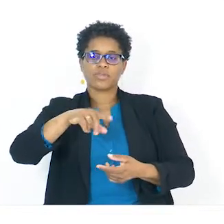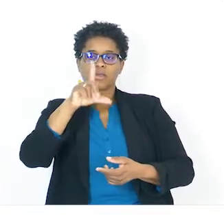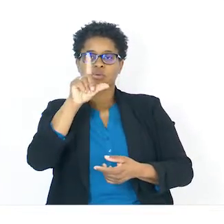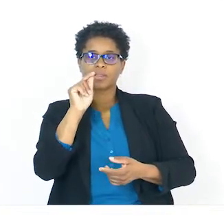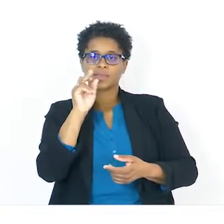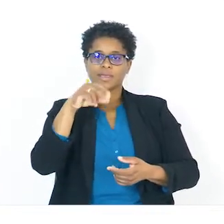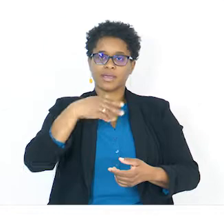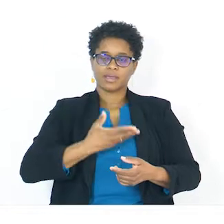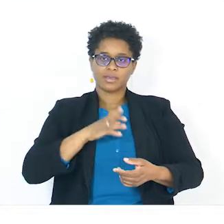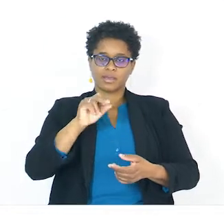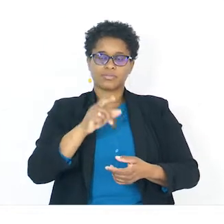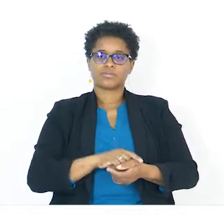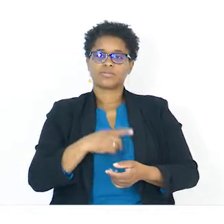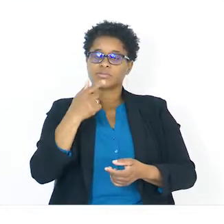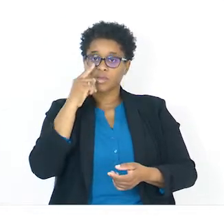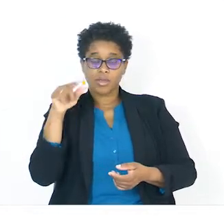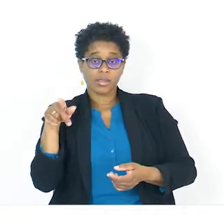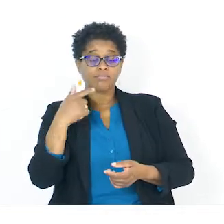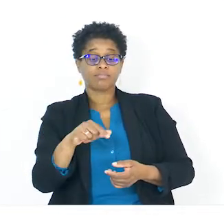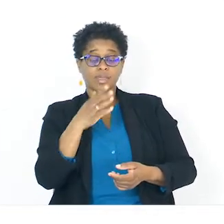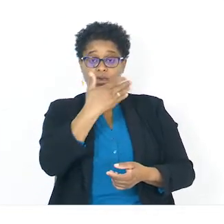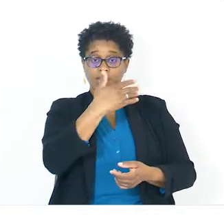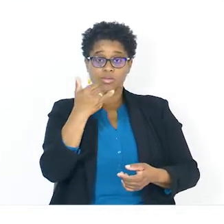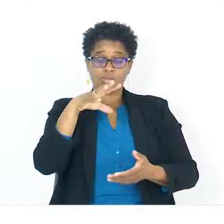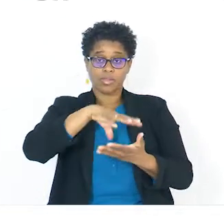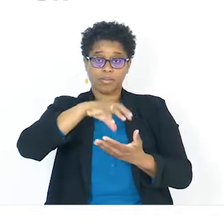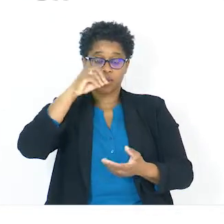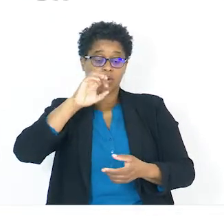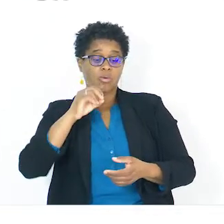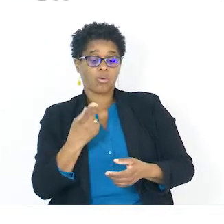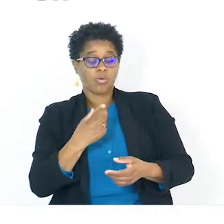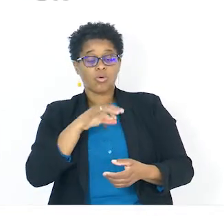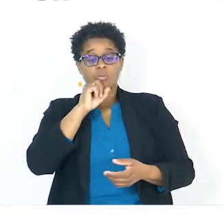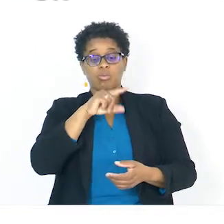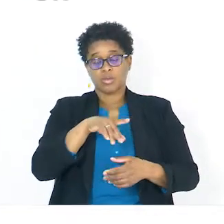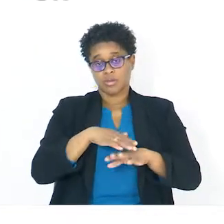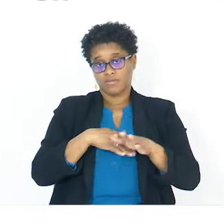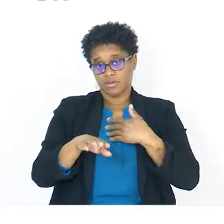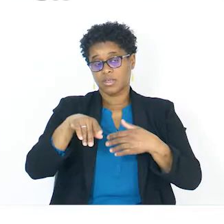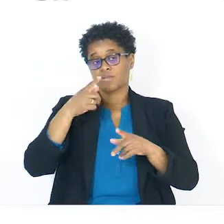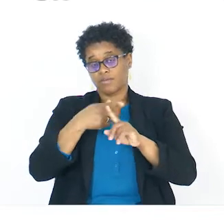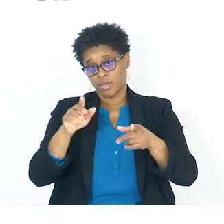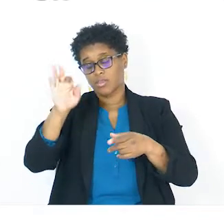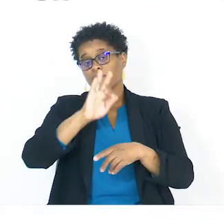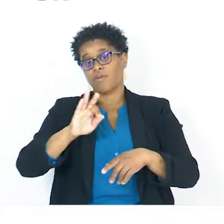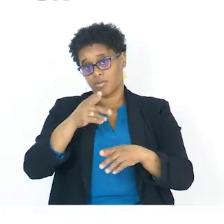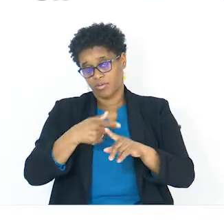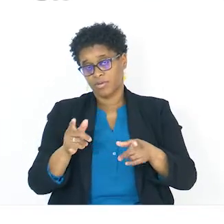o Leandro? O Leandro tem 12 peras. Ou podemos apresentar de uma outra